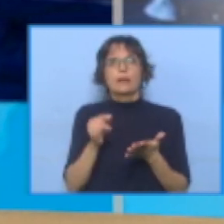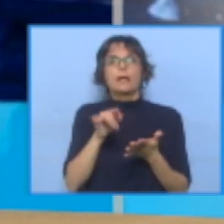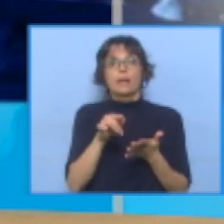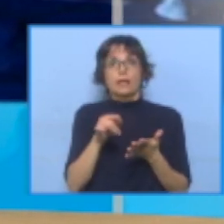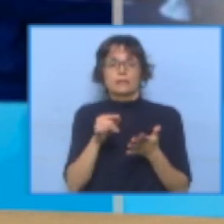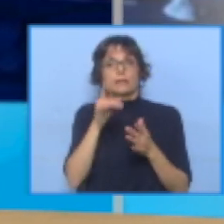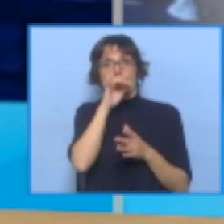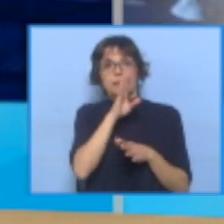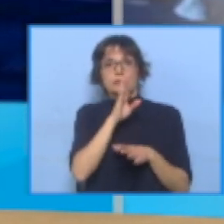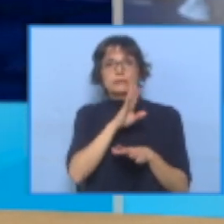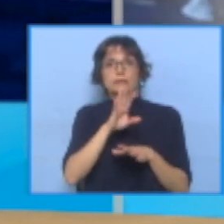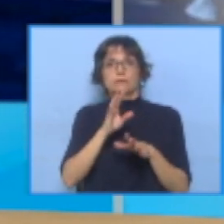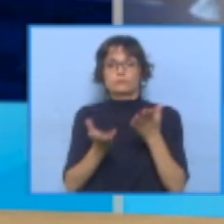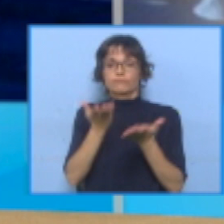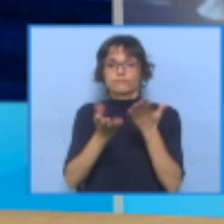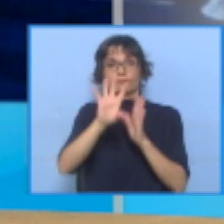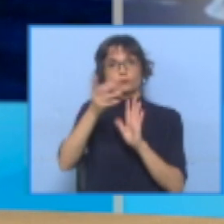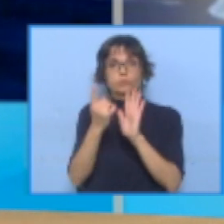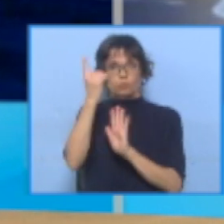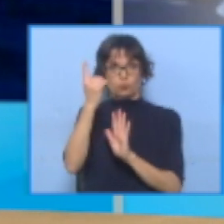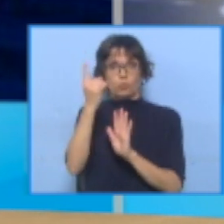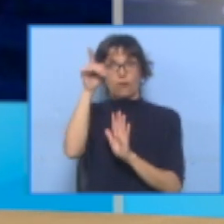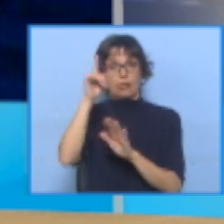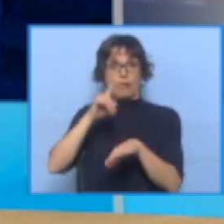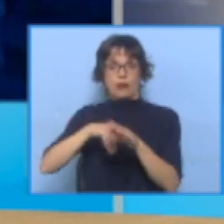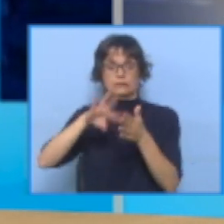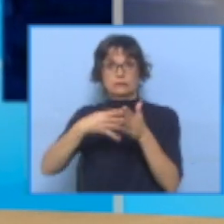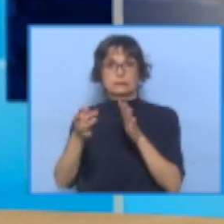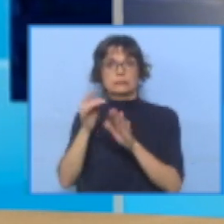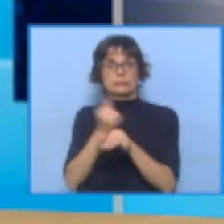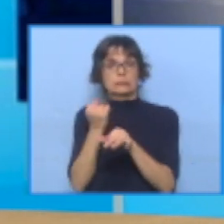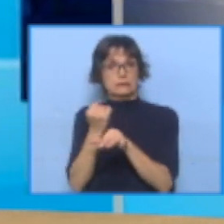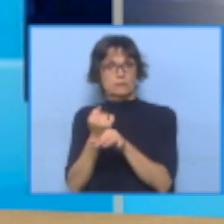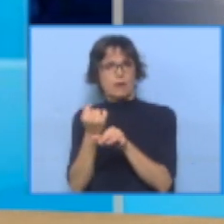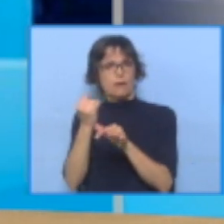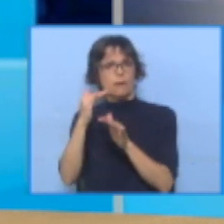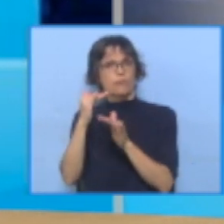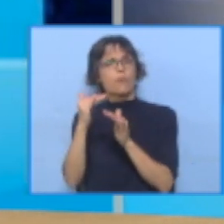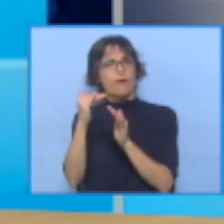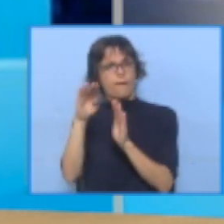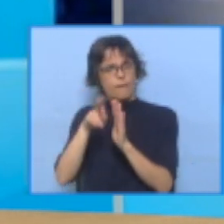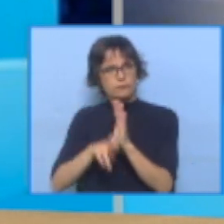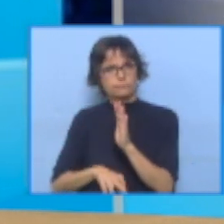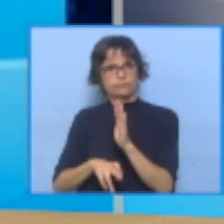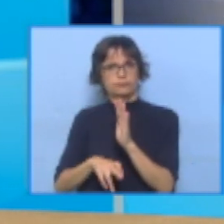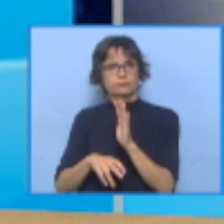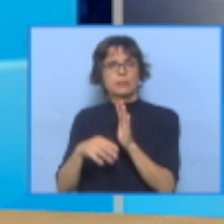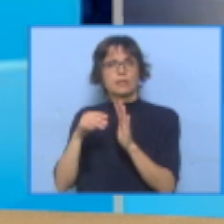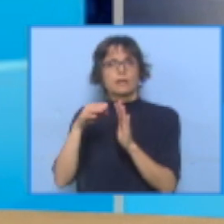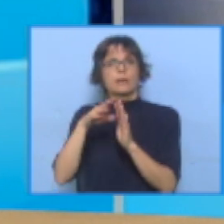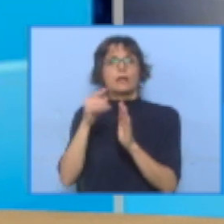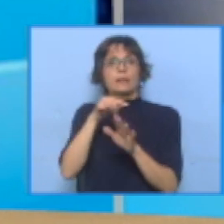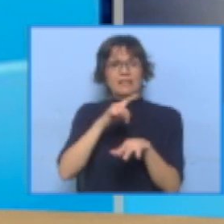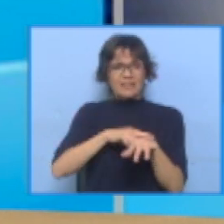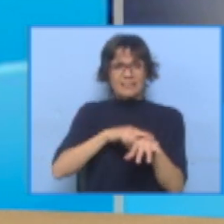Dinamarca, que tem o menor número de horas de trabalho, e Portugal. E nós chegamos à conclusão que, por semana, os portugueses